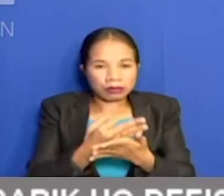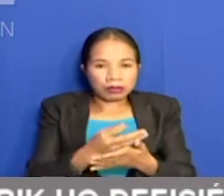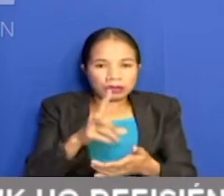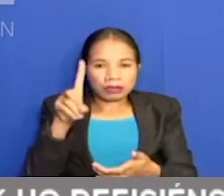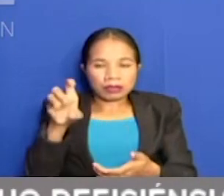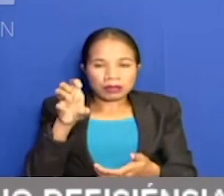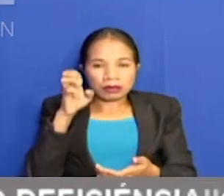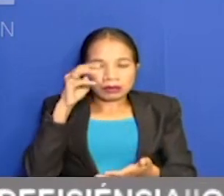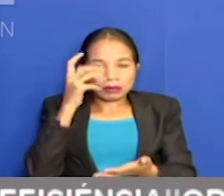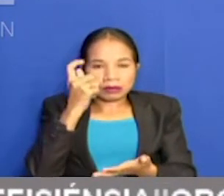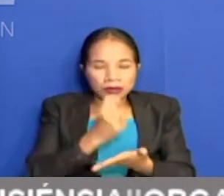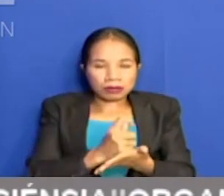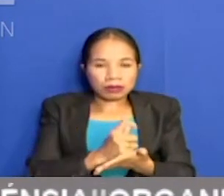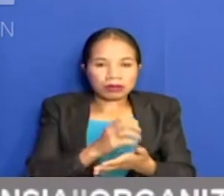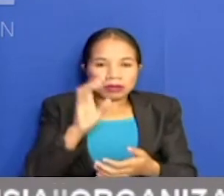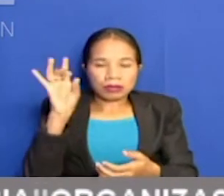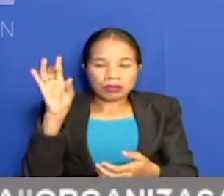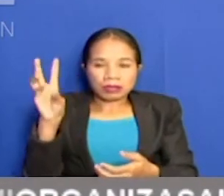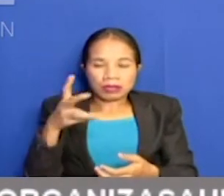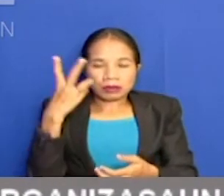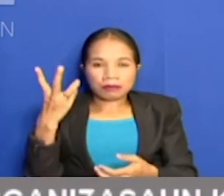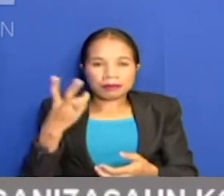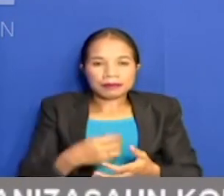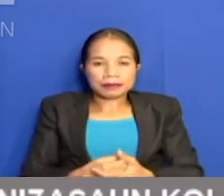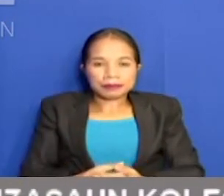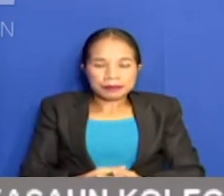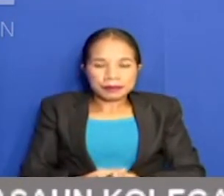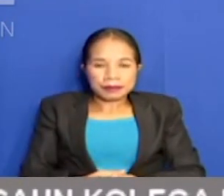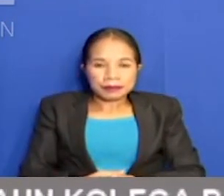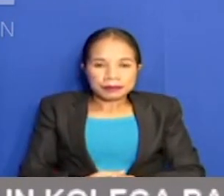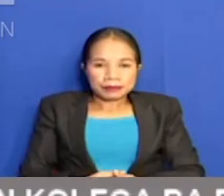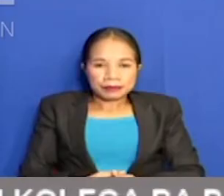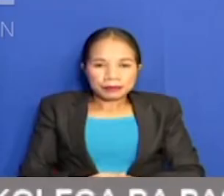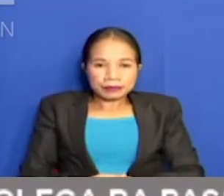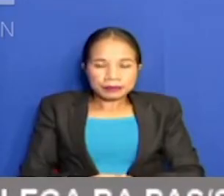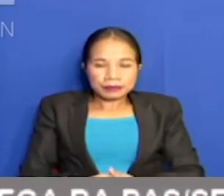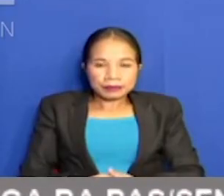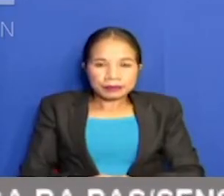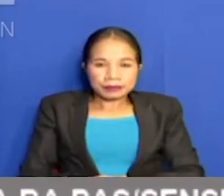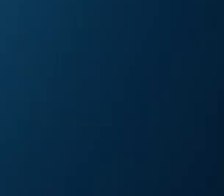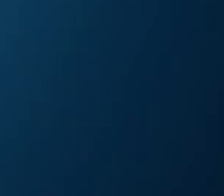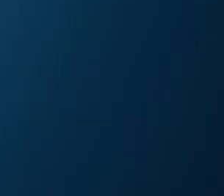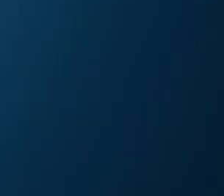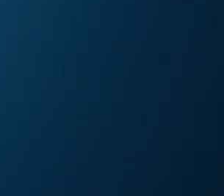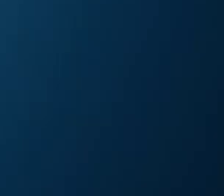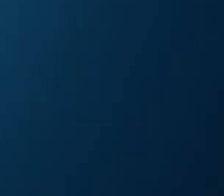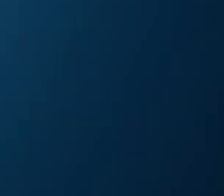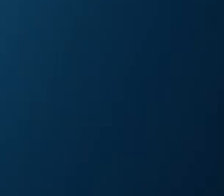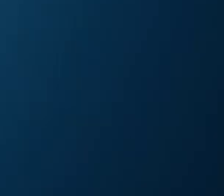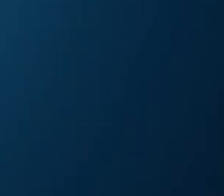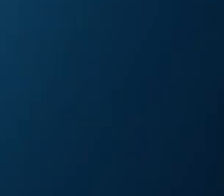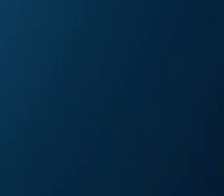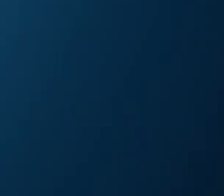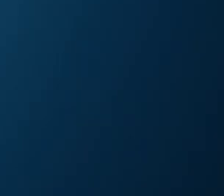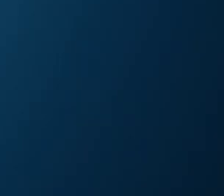torcida sanulo racing nem dólares americano. Domingos da Costa, Domingos de Deus, RTTL. Atu